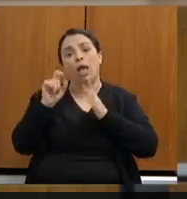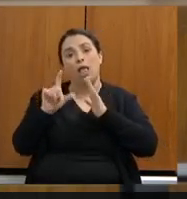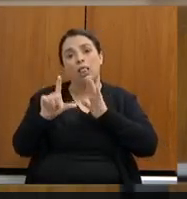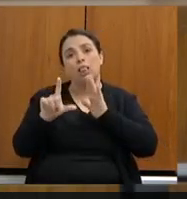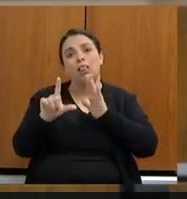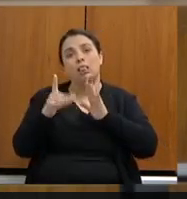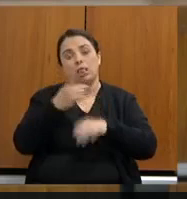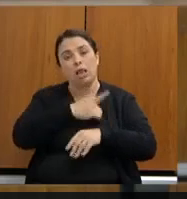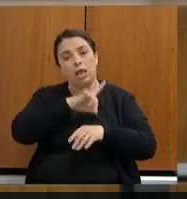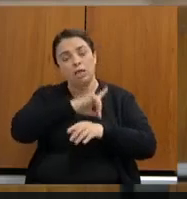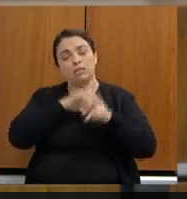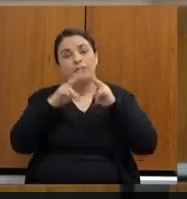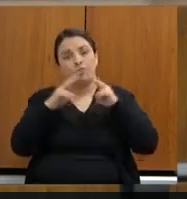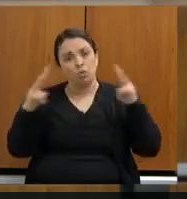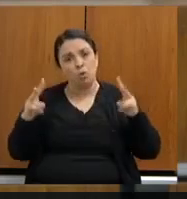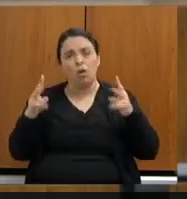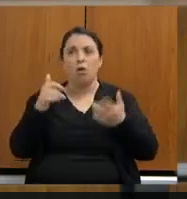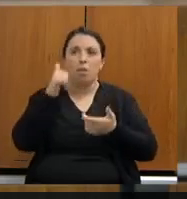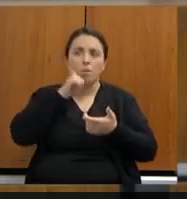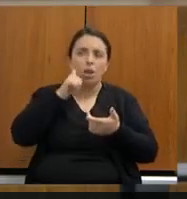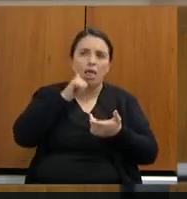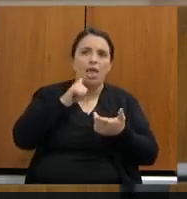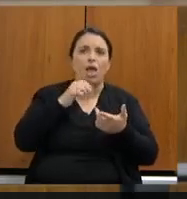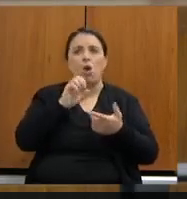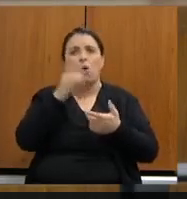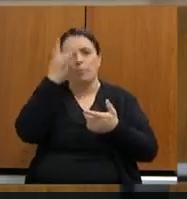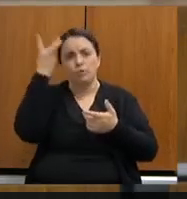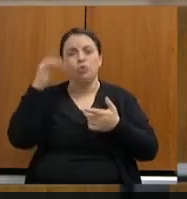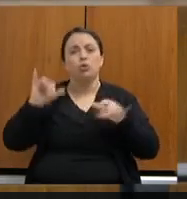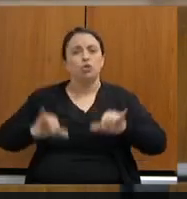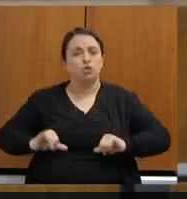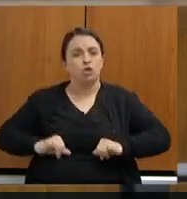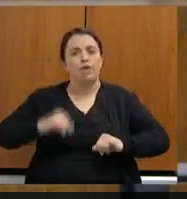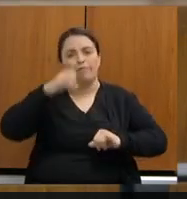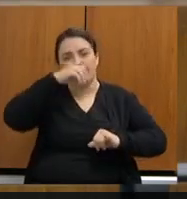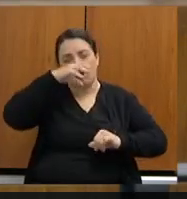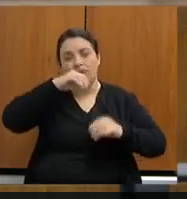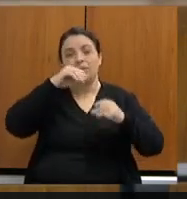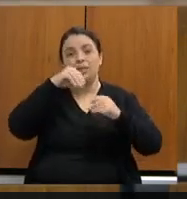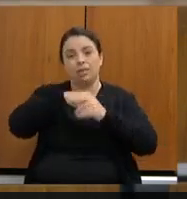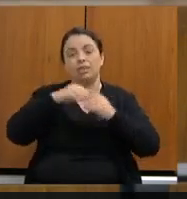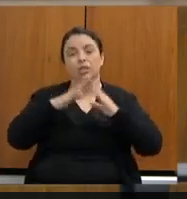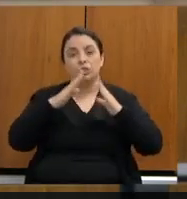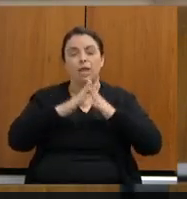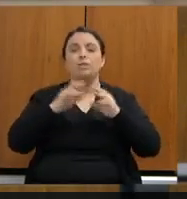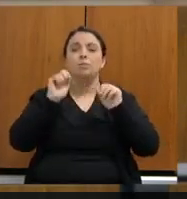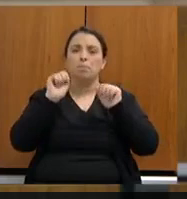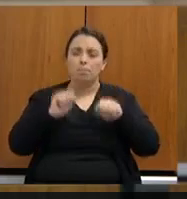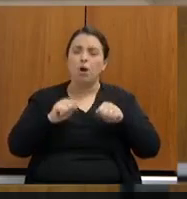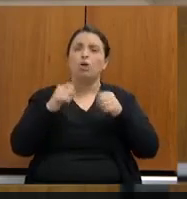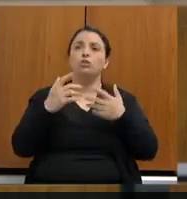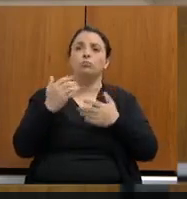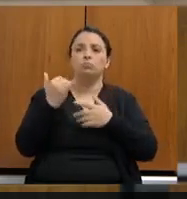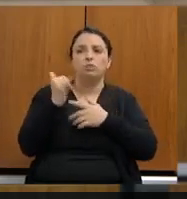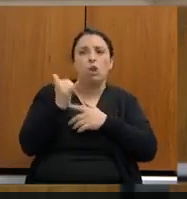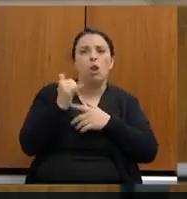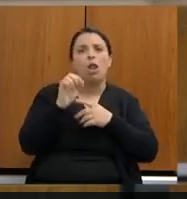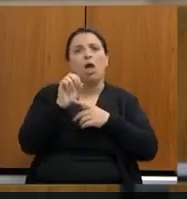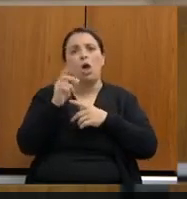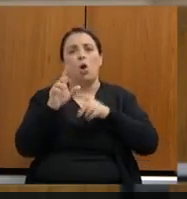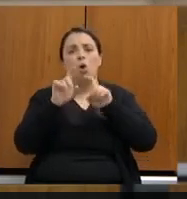as vítimas de violência doméstica podem acessar diretamente por dispositivos e equipamentos celulares enfim é